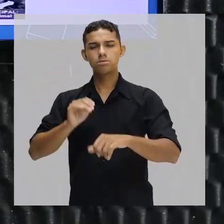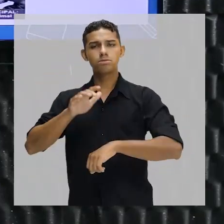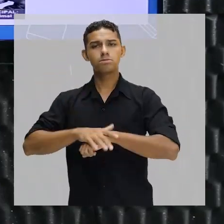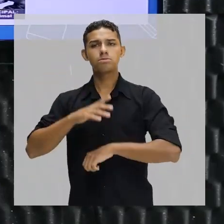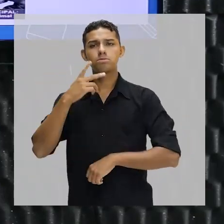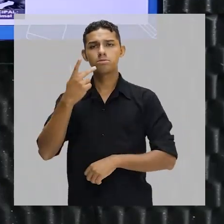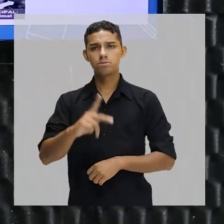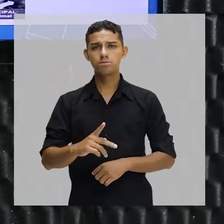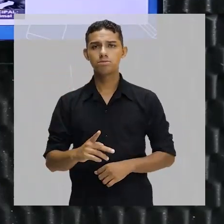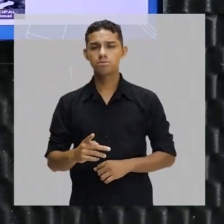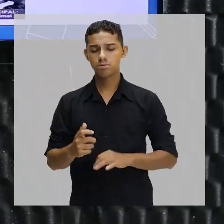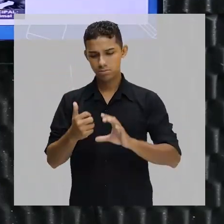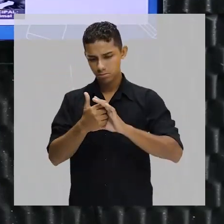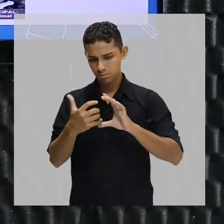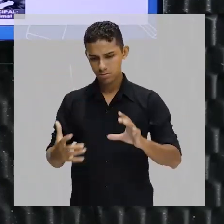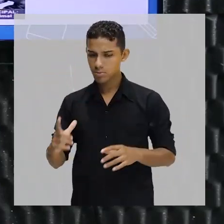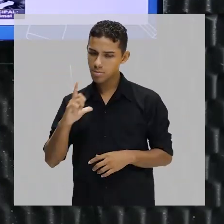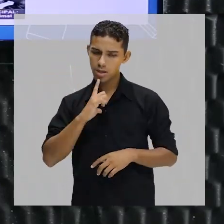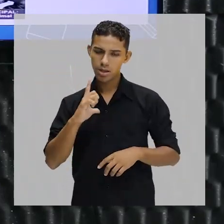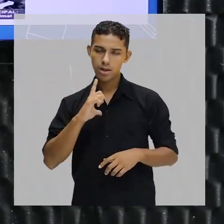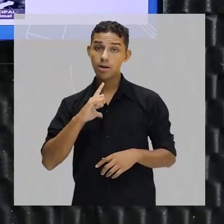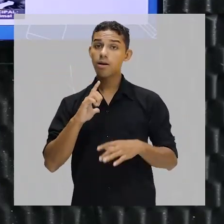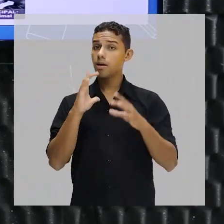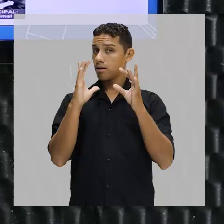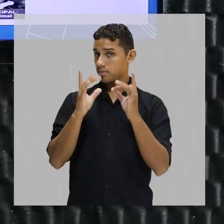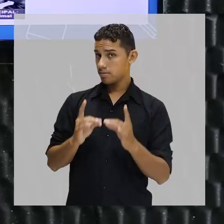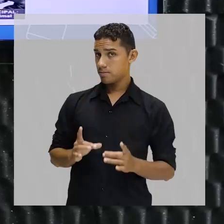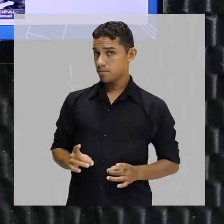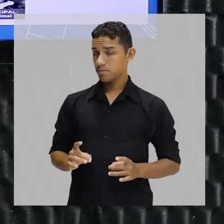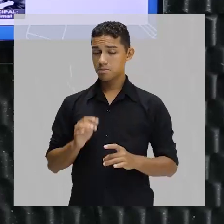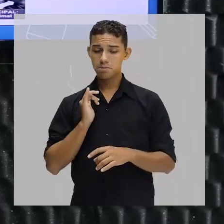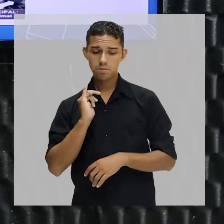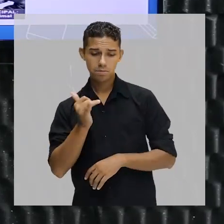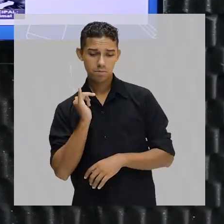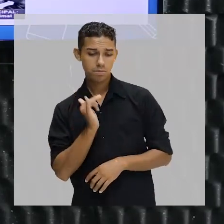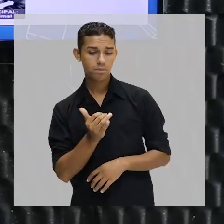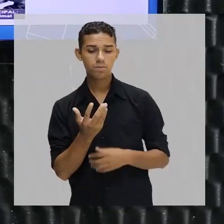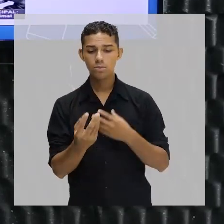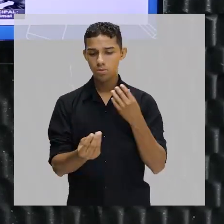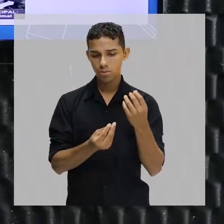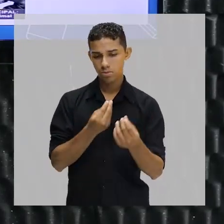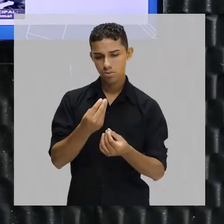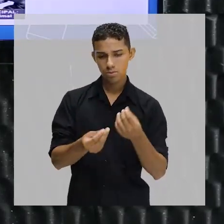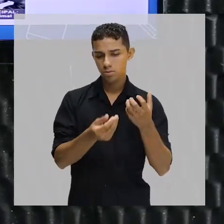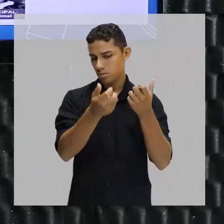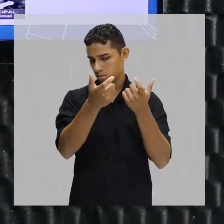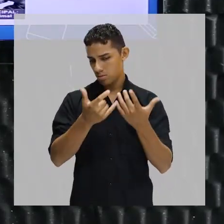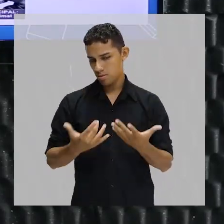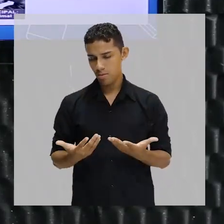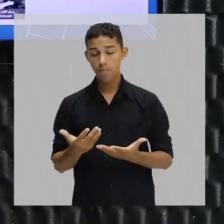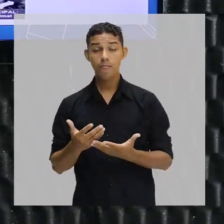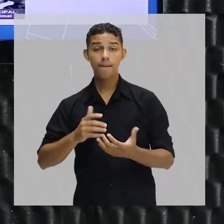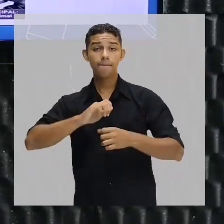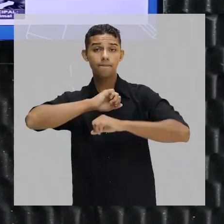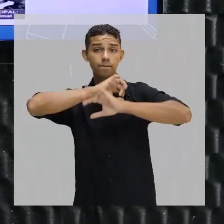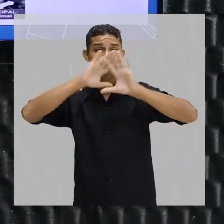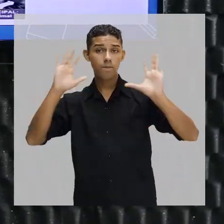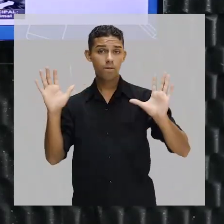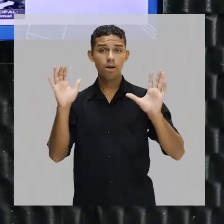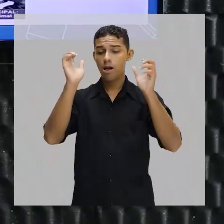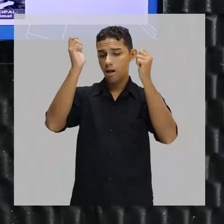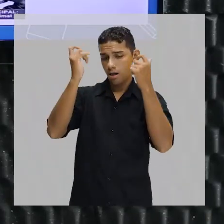uma categoria. Eu posso ter tanto a descrição, quanto a narração, quanto a dissertação. Claro que uma vai